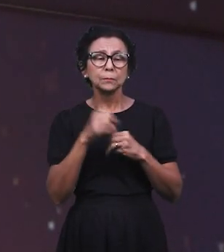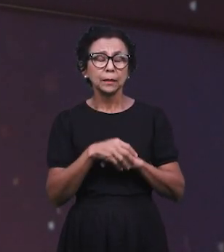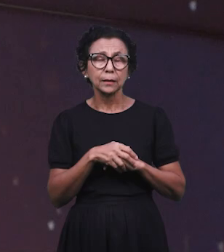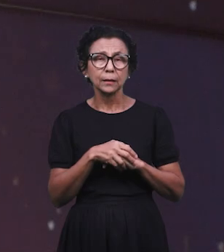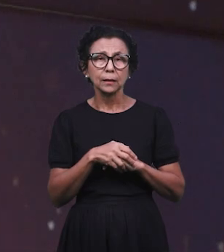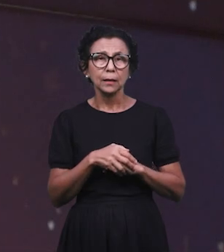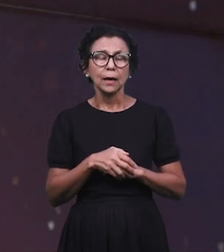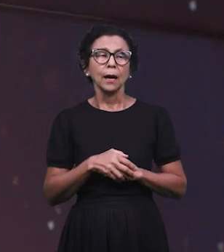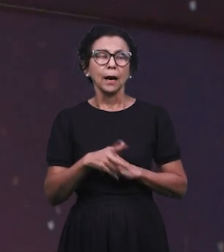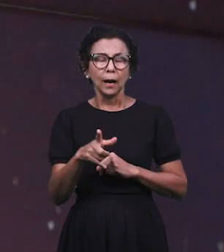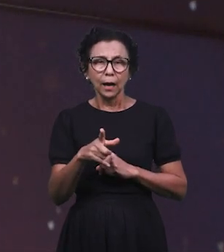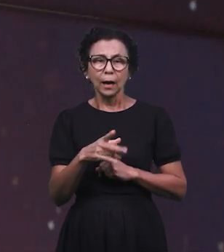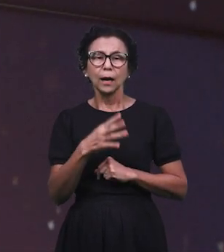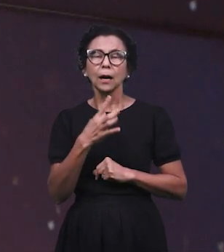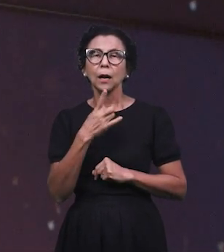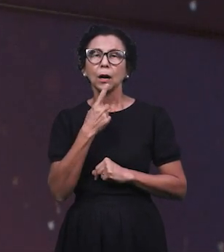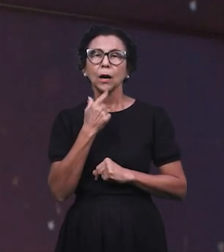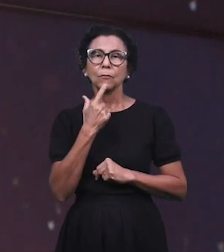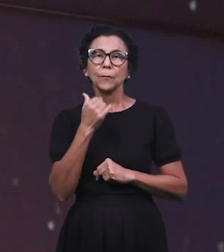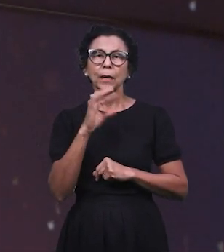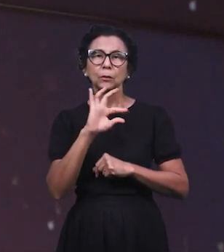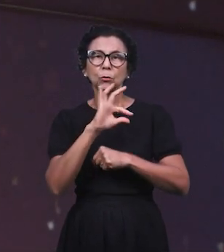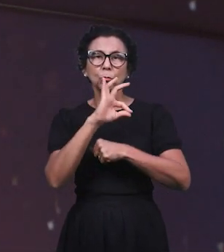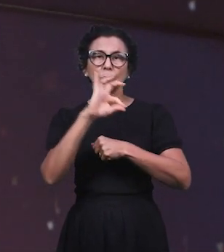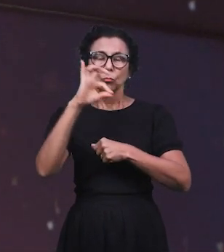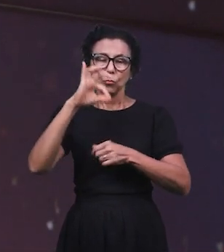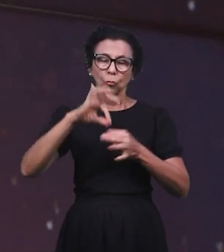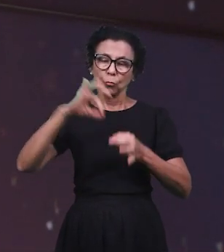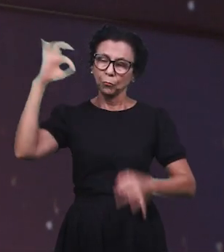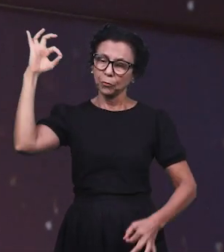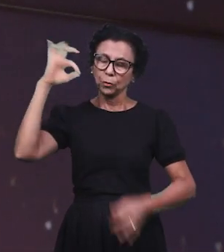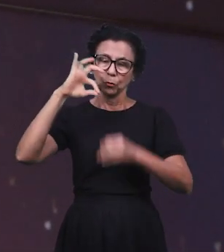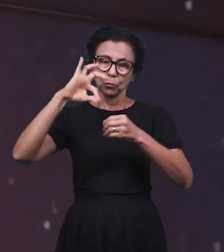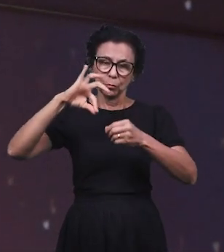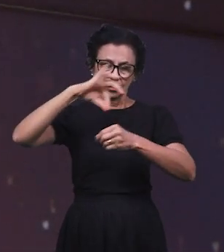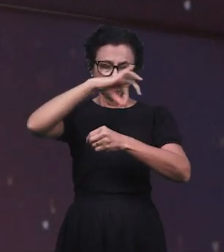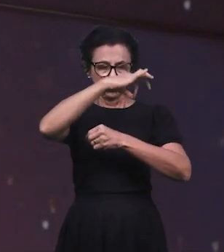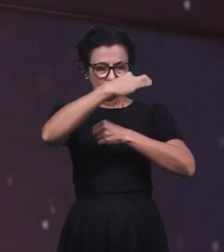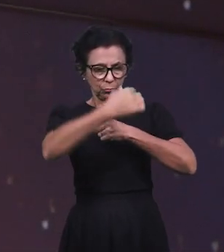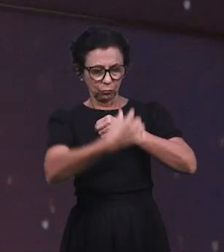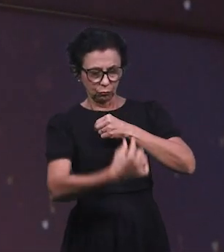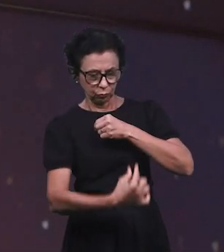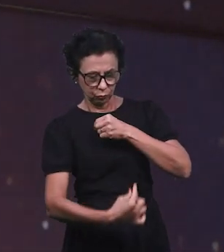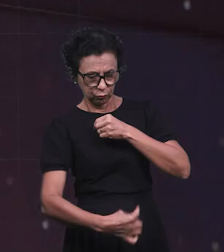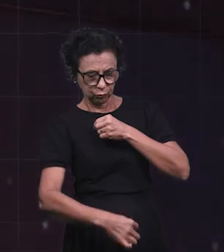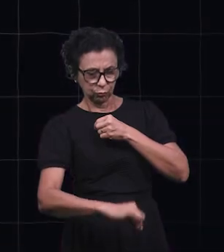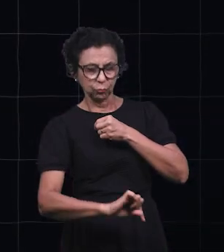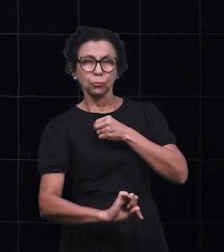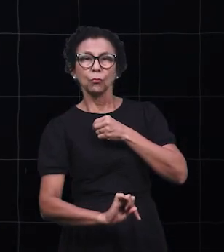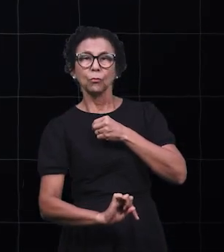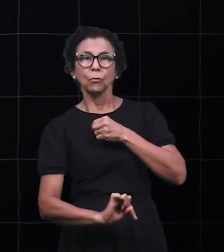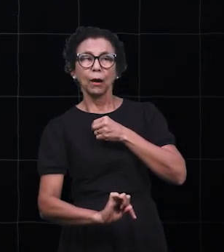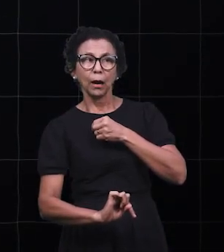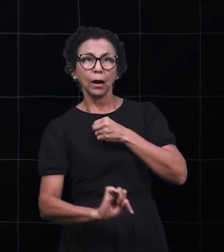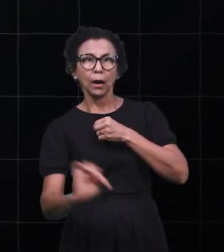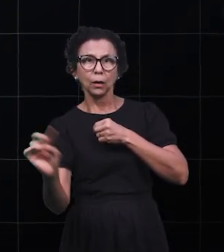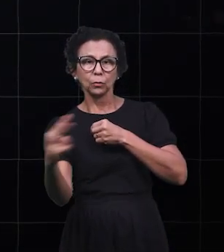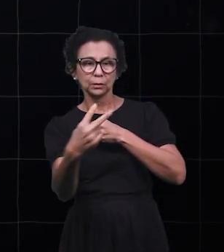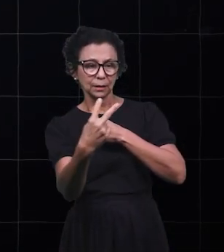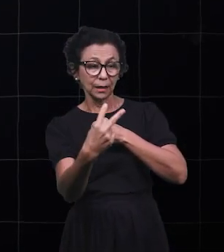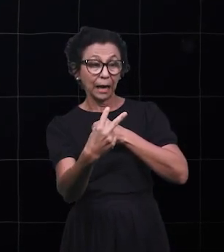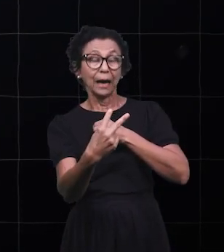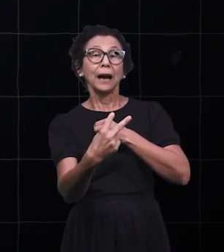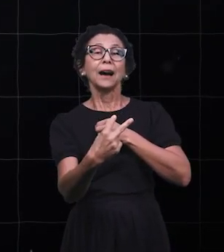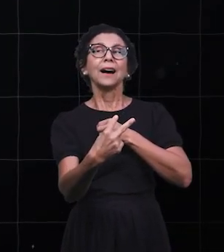cada dia, ela precisa viver isso, e é o texto que está lá em Apocalipse, né? E eles o venceram pelo sangue